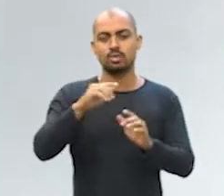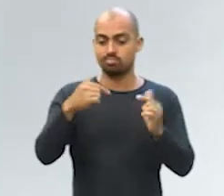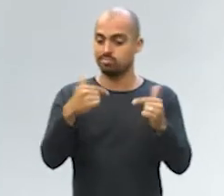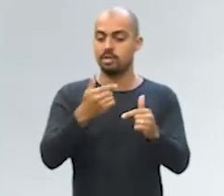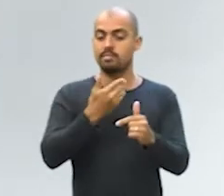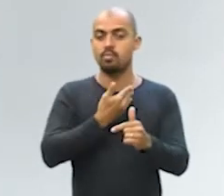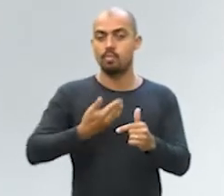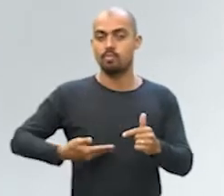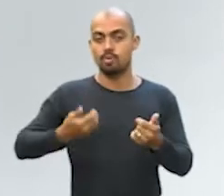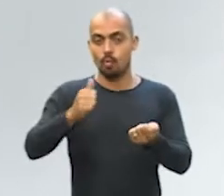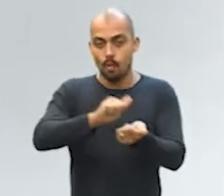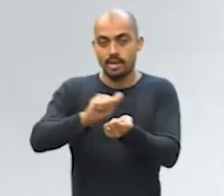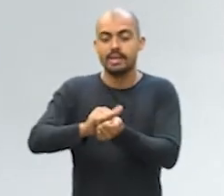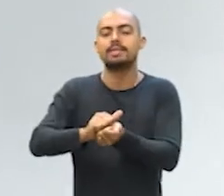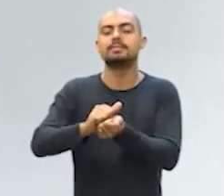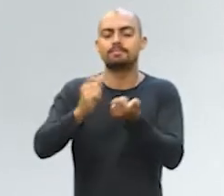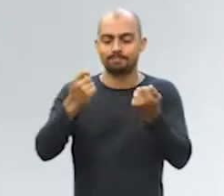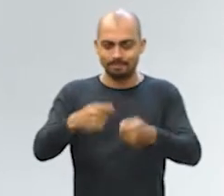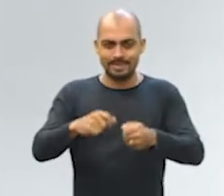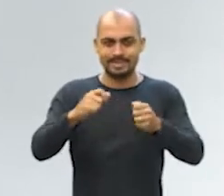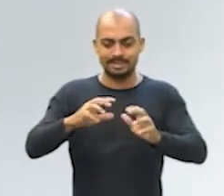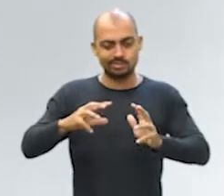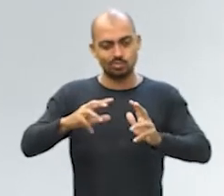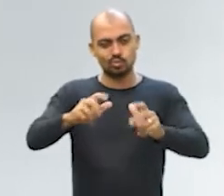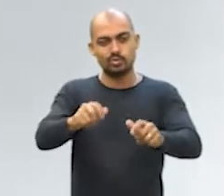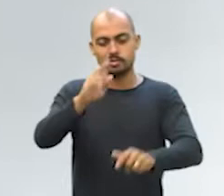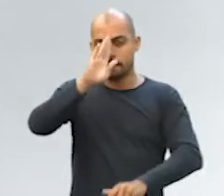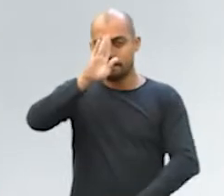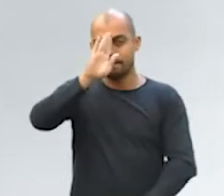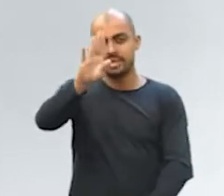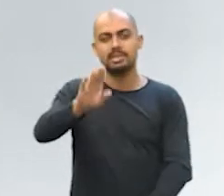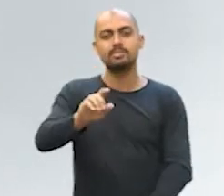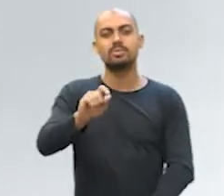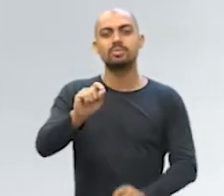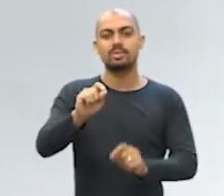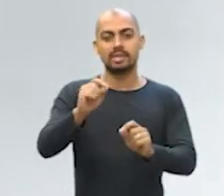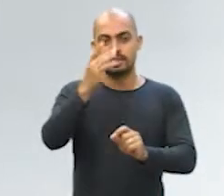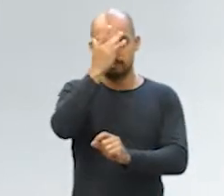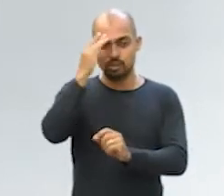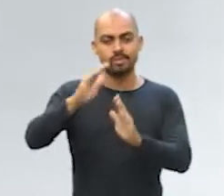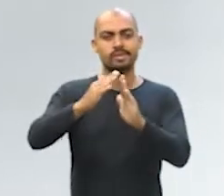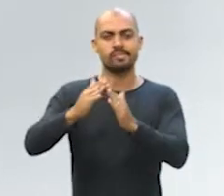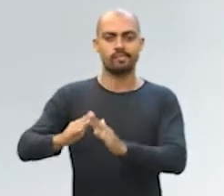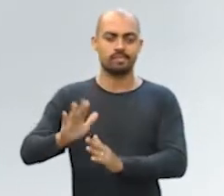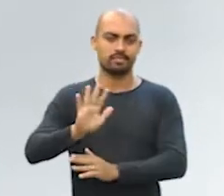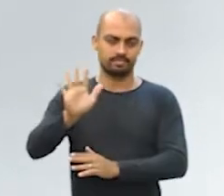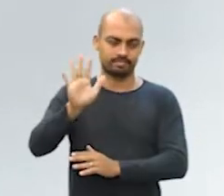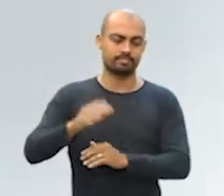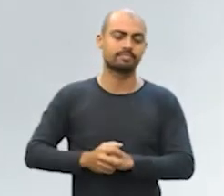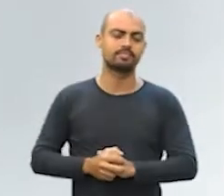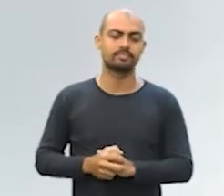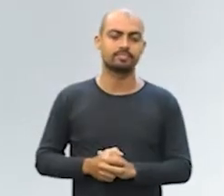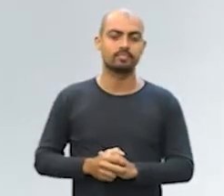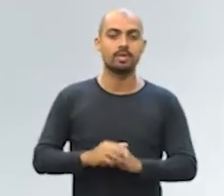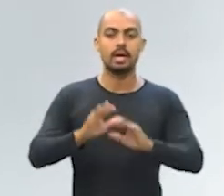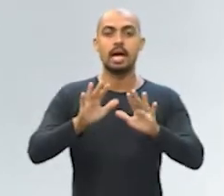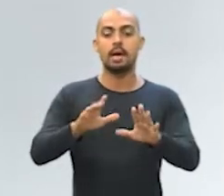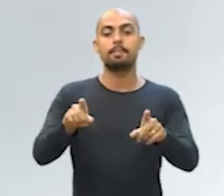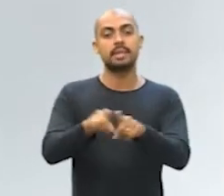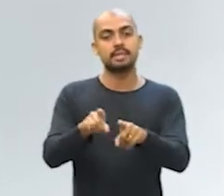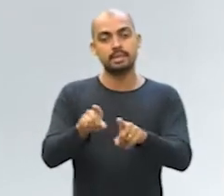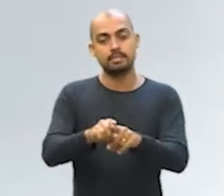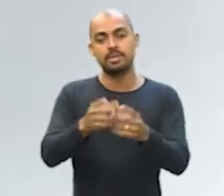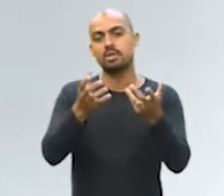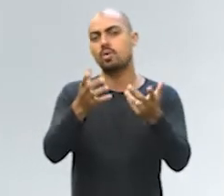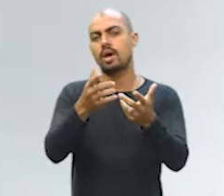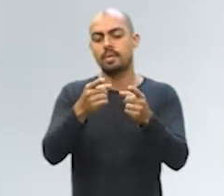públicos devem ser de qualidade para toda a população, principalmente para aquelas e aqueles que moram na periferia. Mas eu quero contar